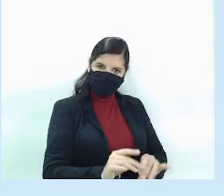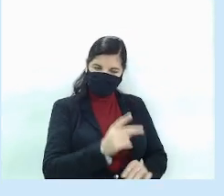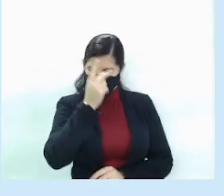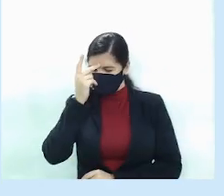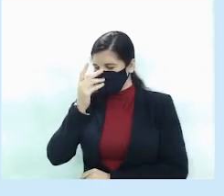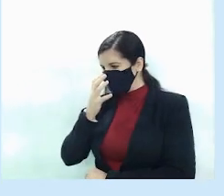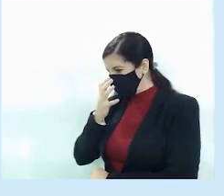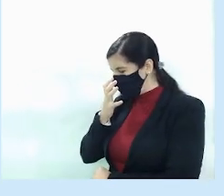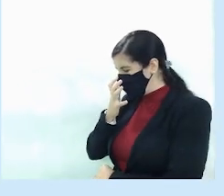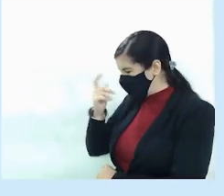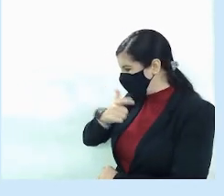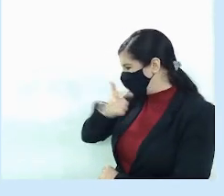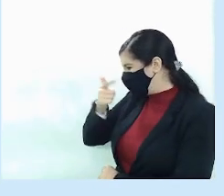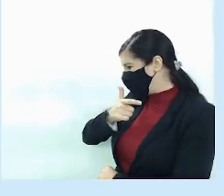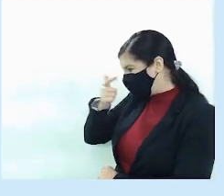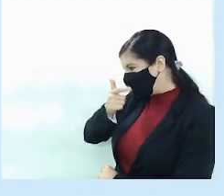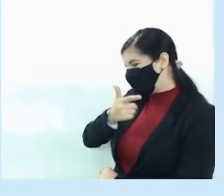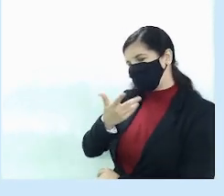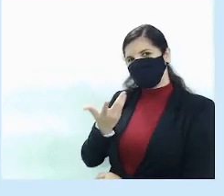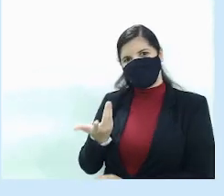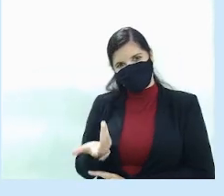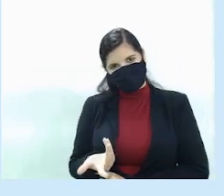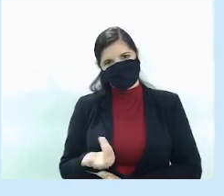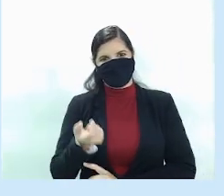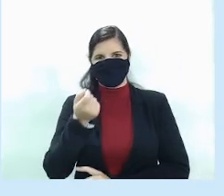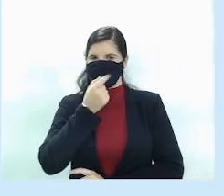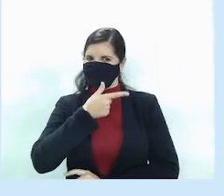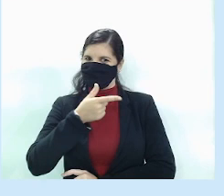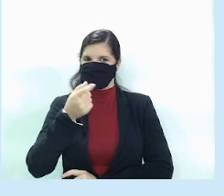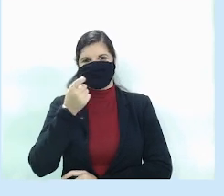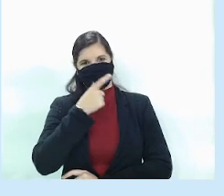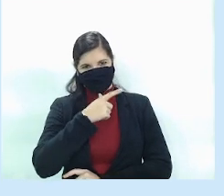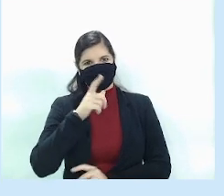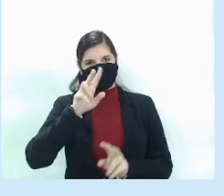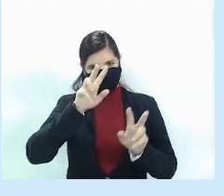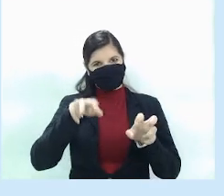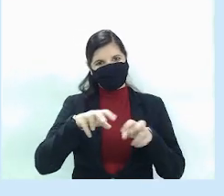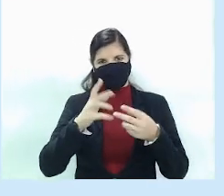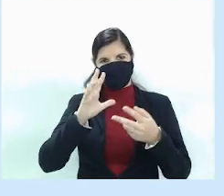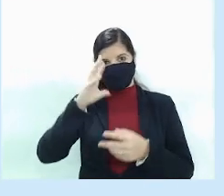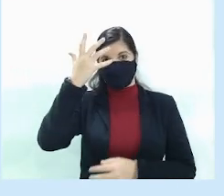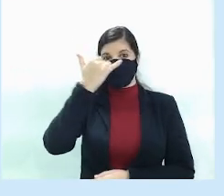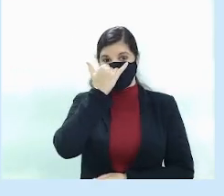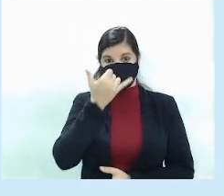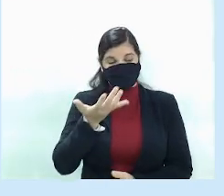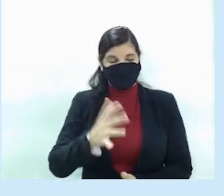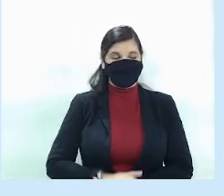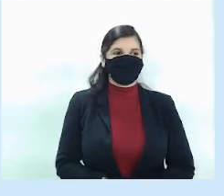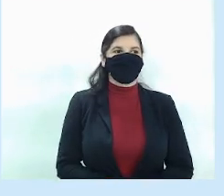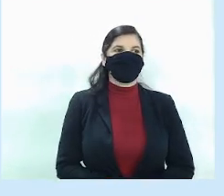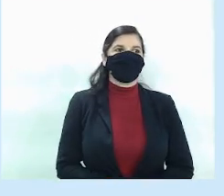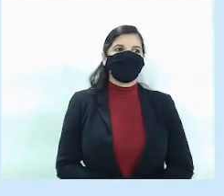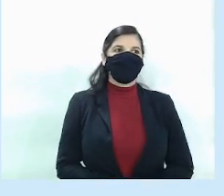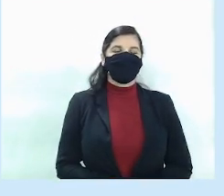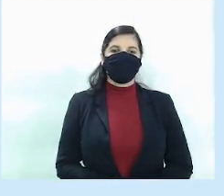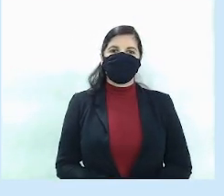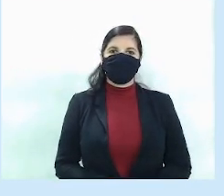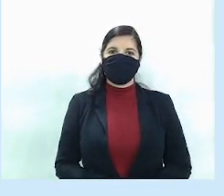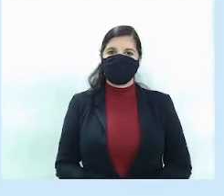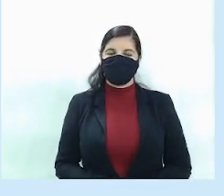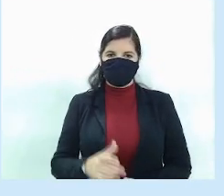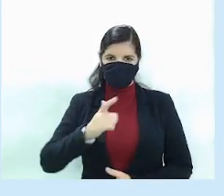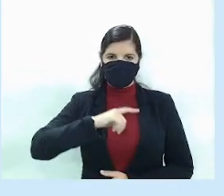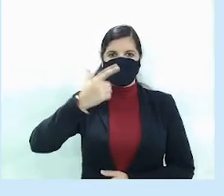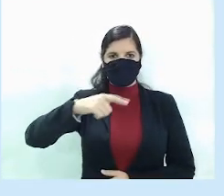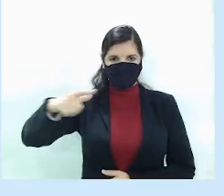uma situação complicada, acaba se tornando um texto fúnebre, certo? Bom, pessoal, a gente ainda